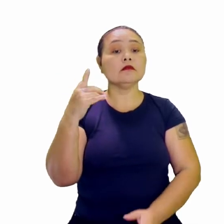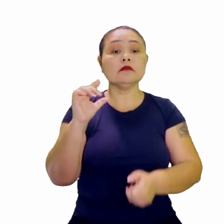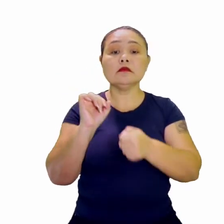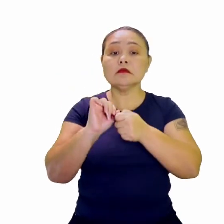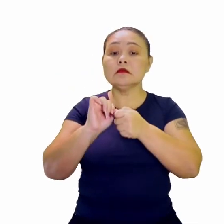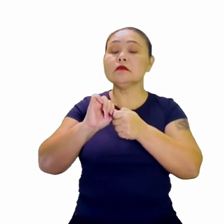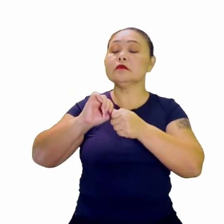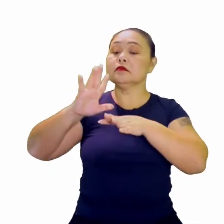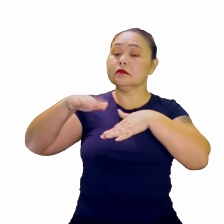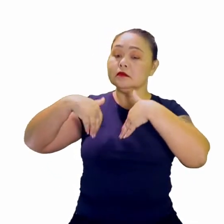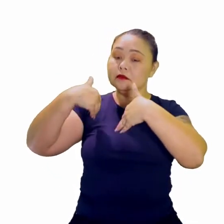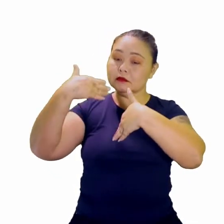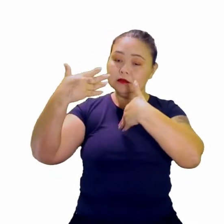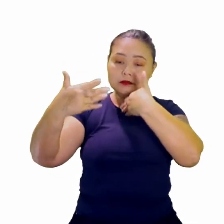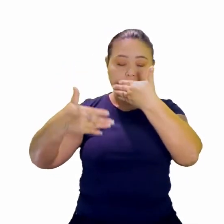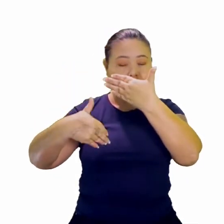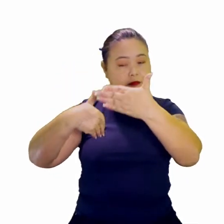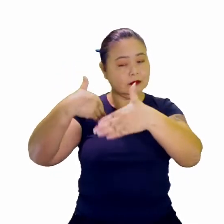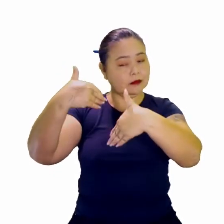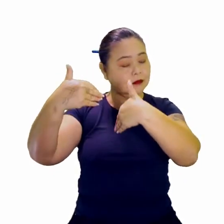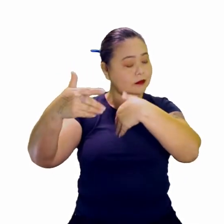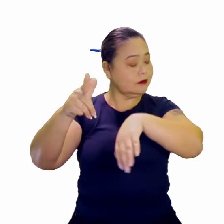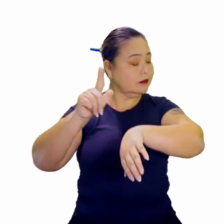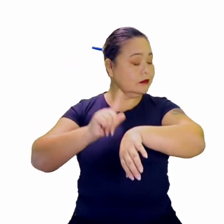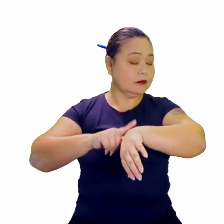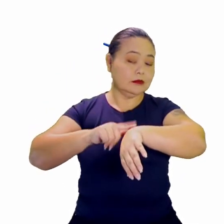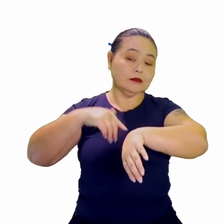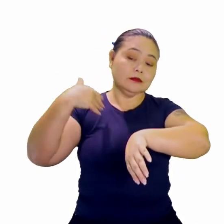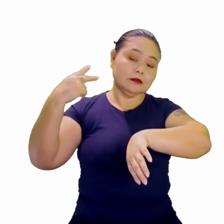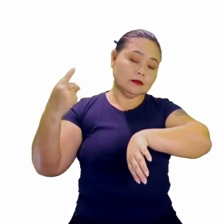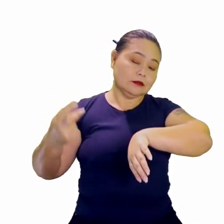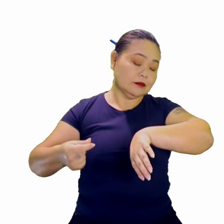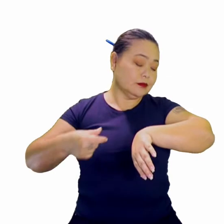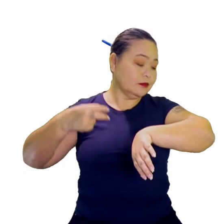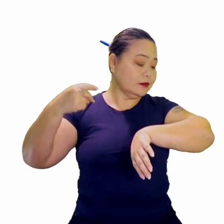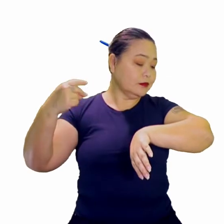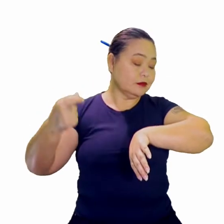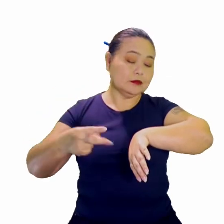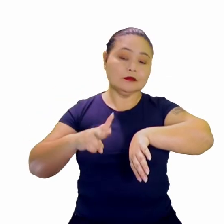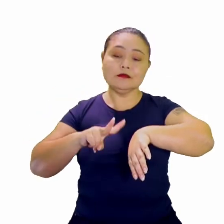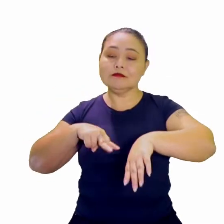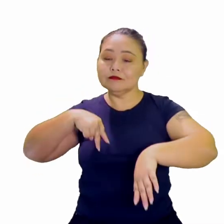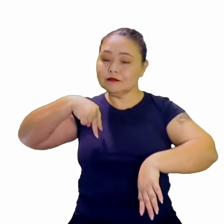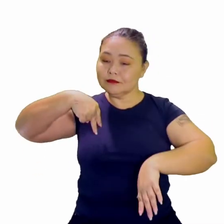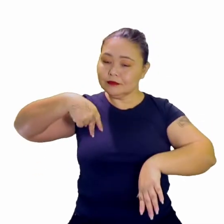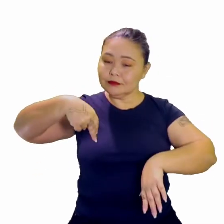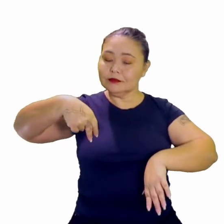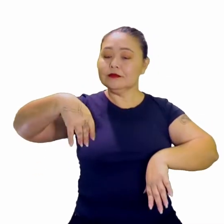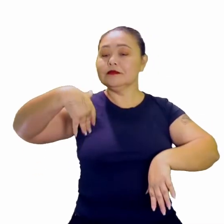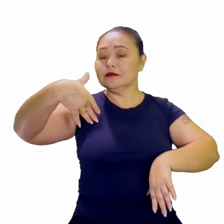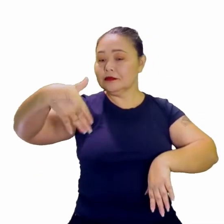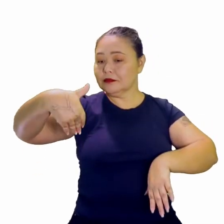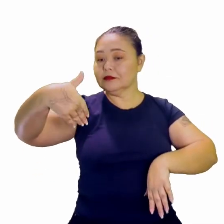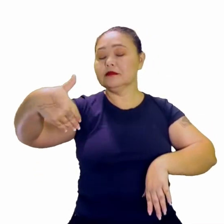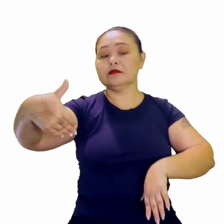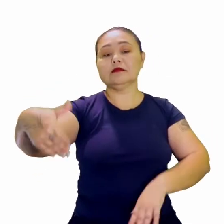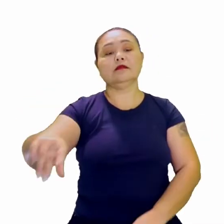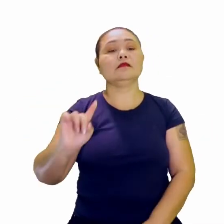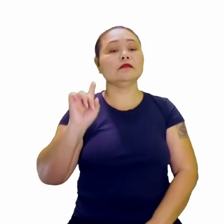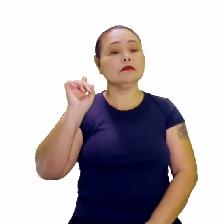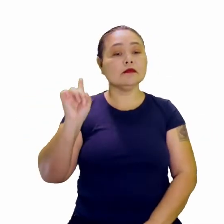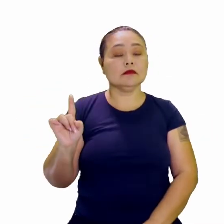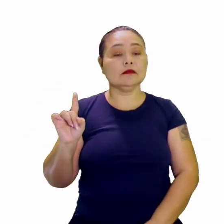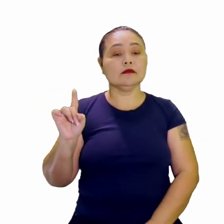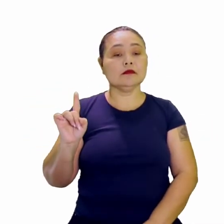eventos de endurance, né? Eventos que vão durar muito tempo, eventos de resistência, ter uma longa duração.